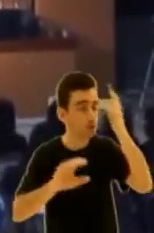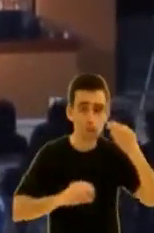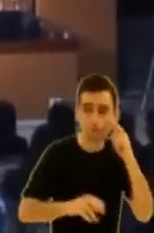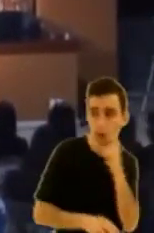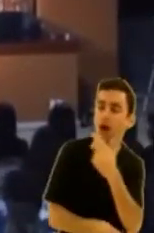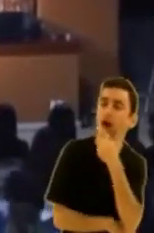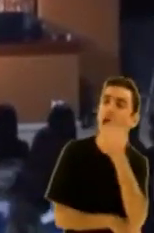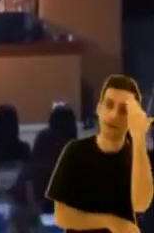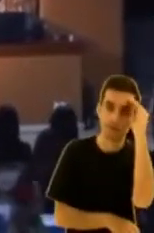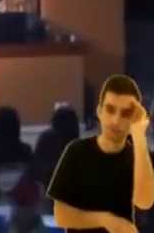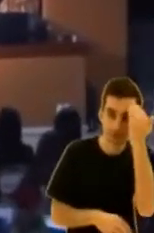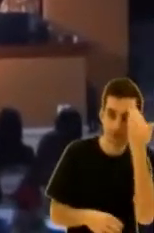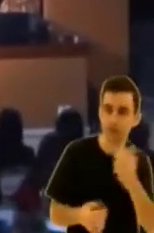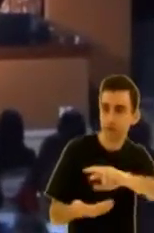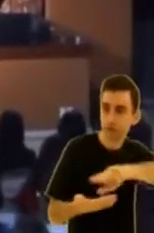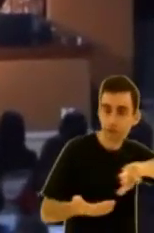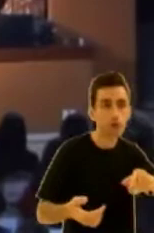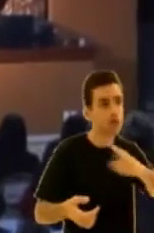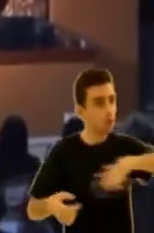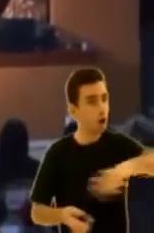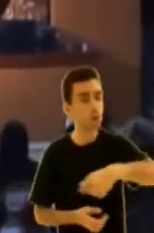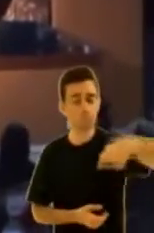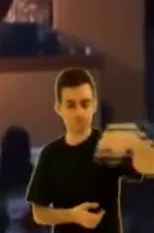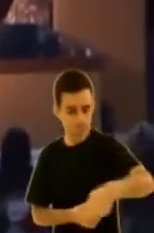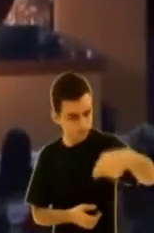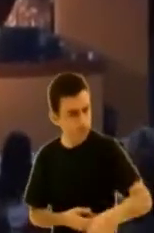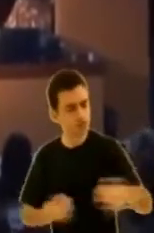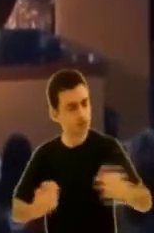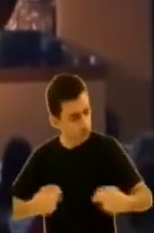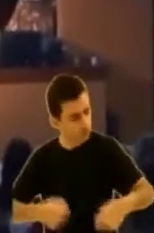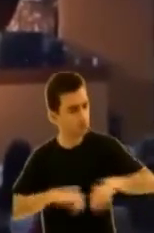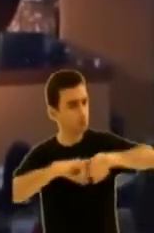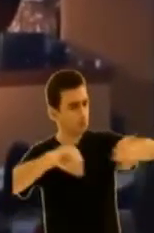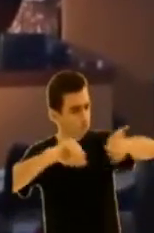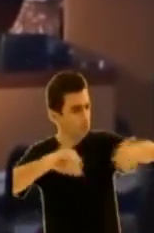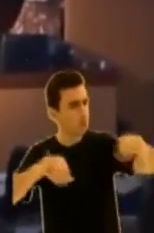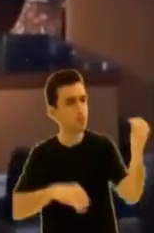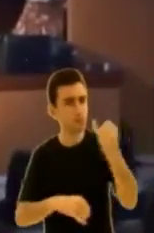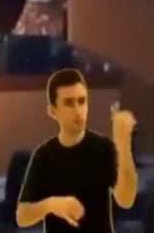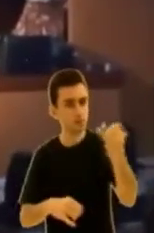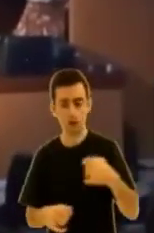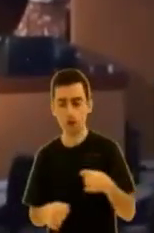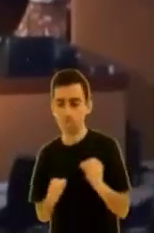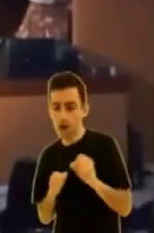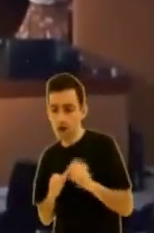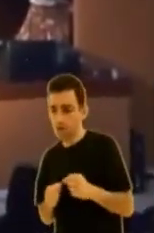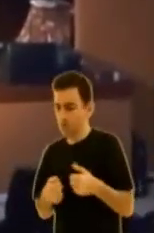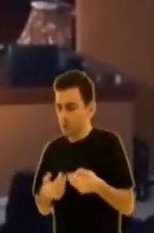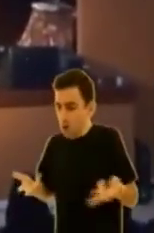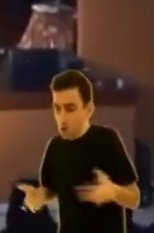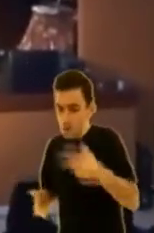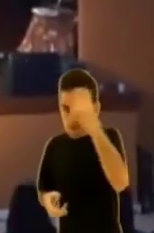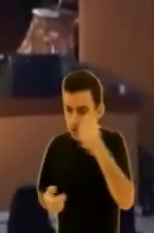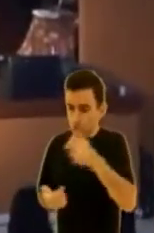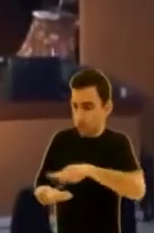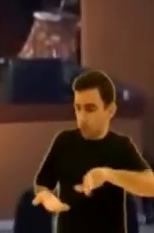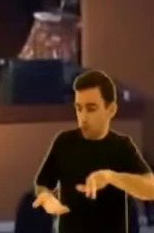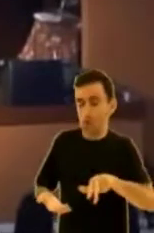monitorar, que é o dever de informar tudo isso, tudo que é feito. Muitas vezes